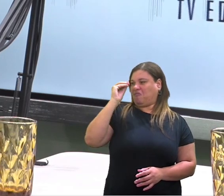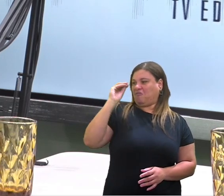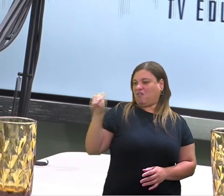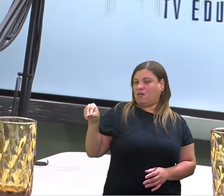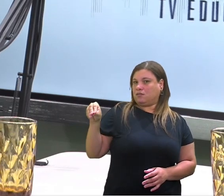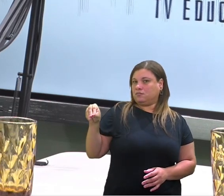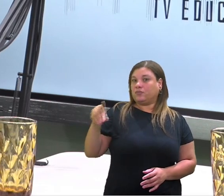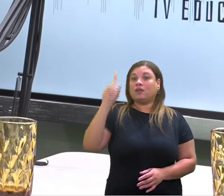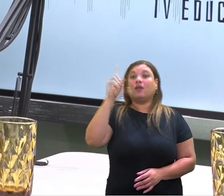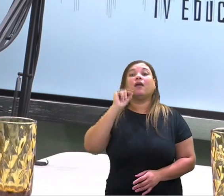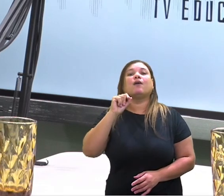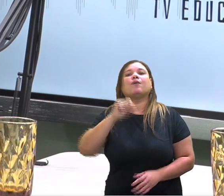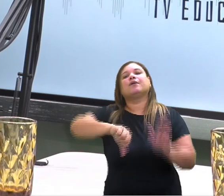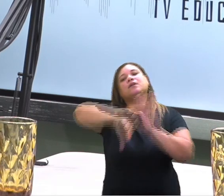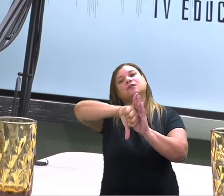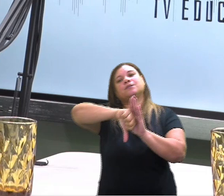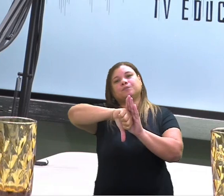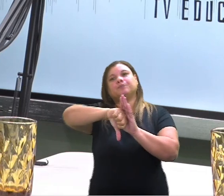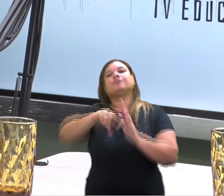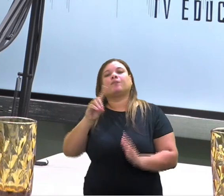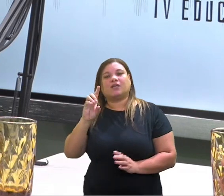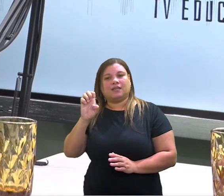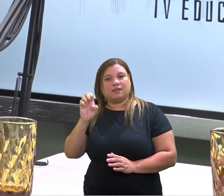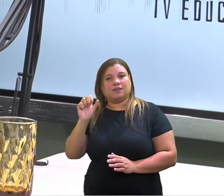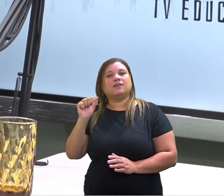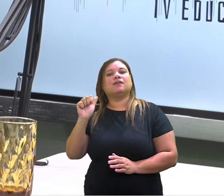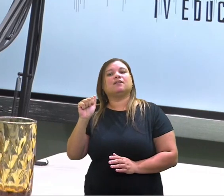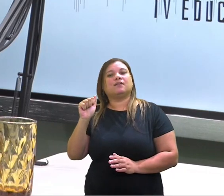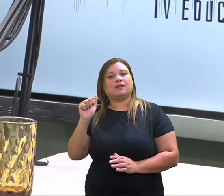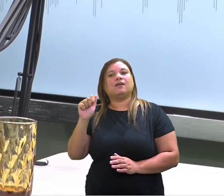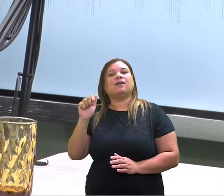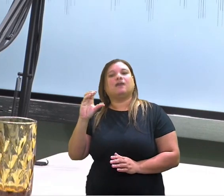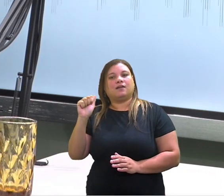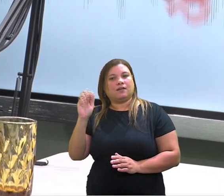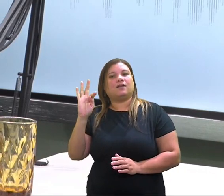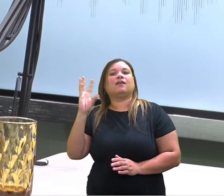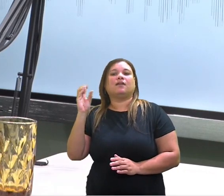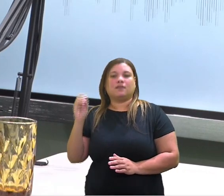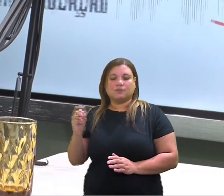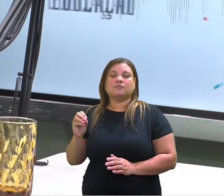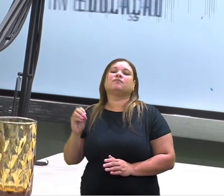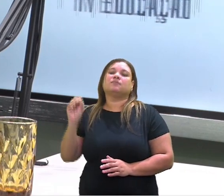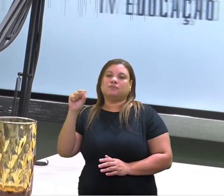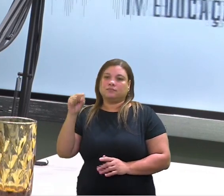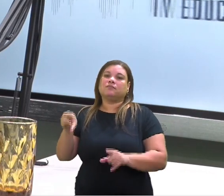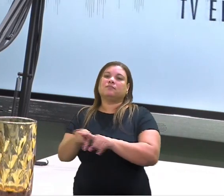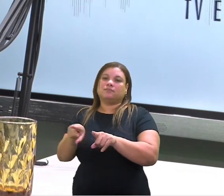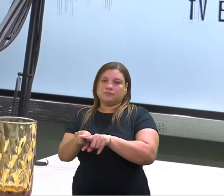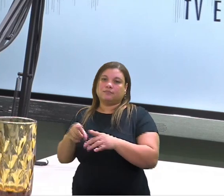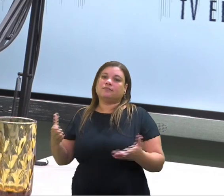sou um professor, uma tia da cantina, ou tio do portão, na padaria. Ou um professor. E o aluno, num